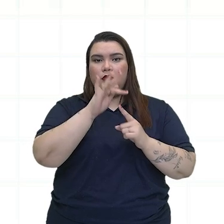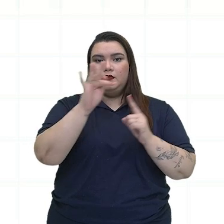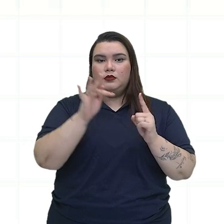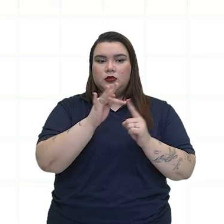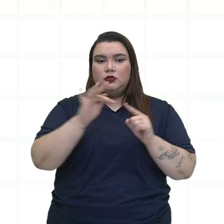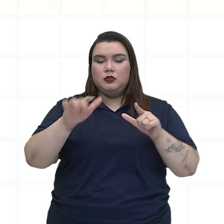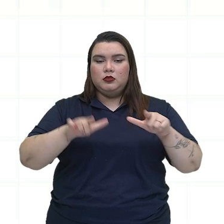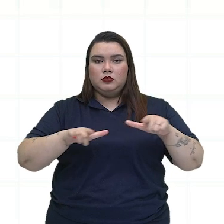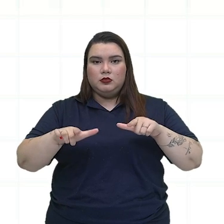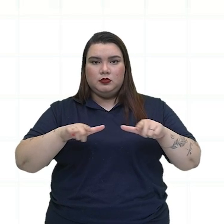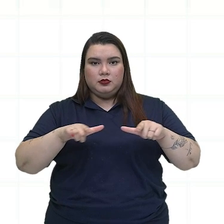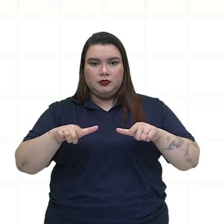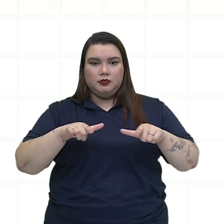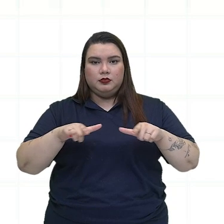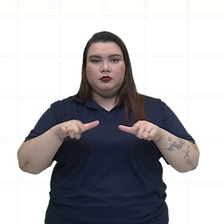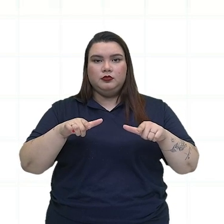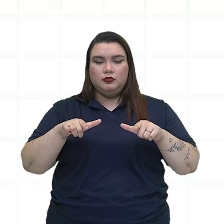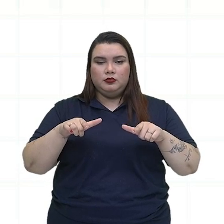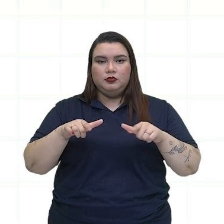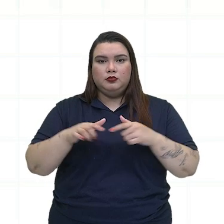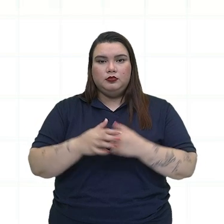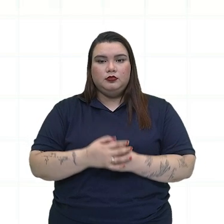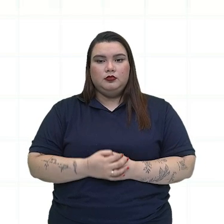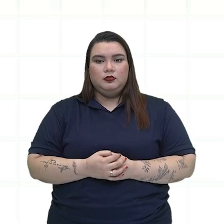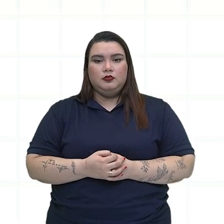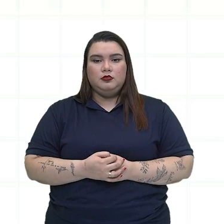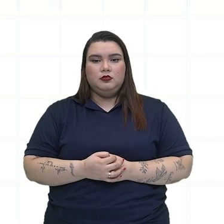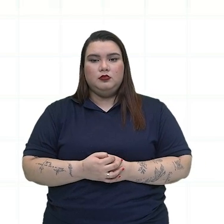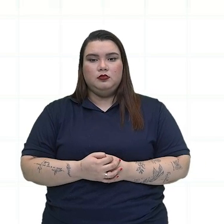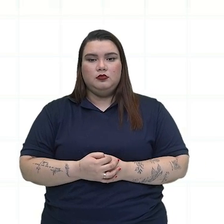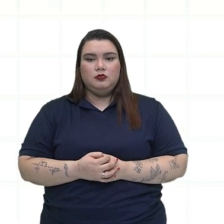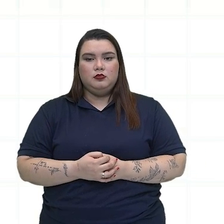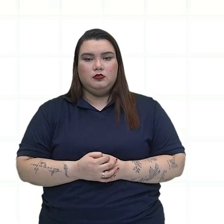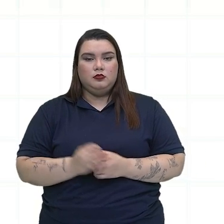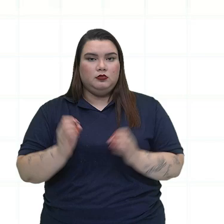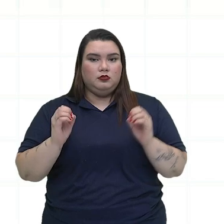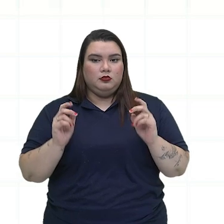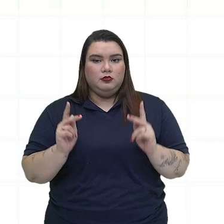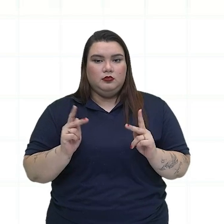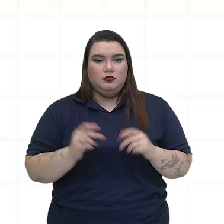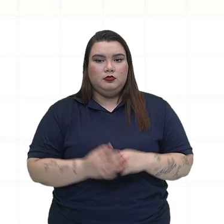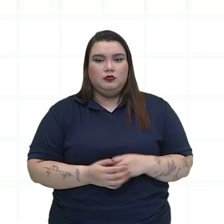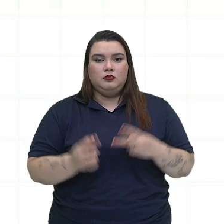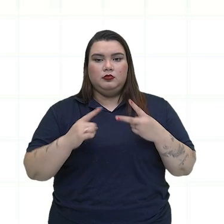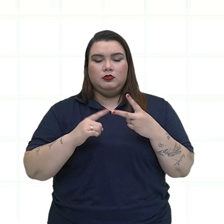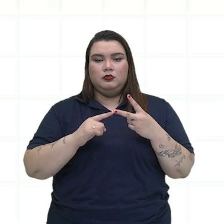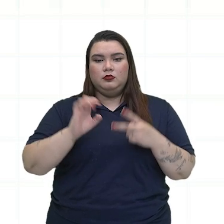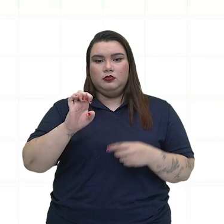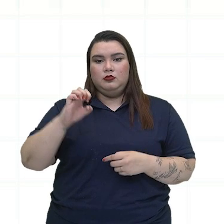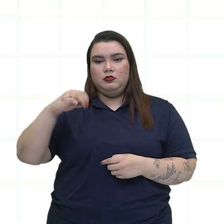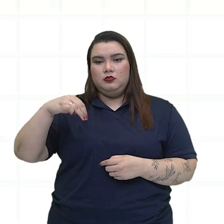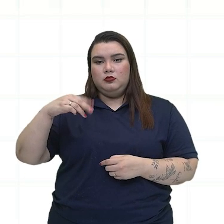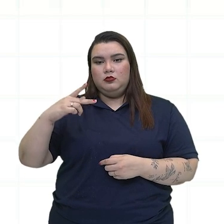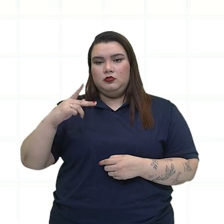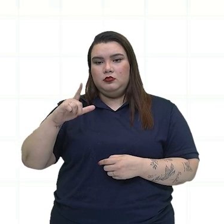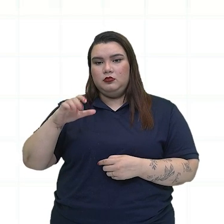ocupa, né, no lugar que você trabalha. Job title, ok? Employer.